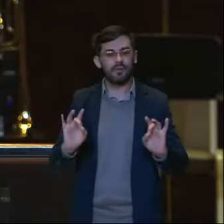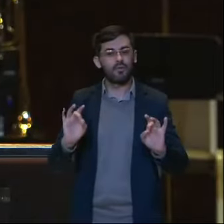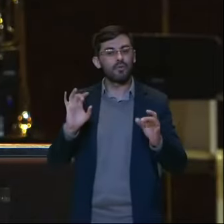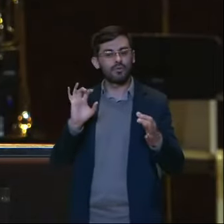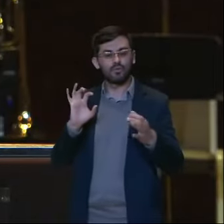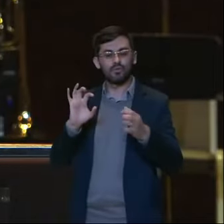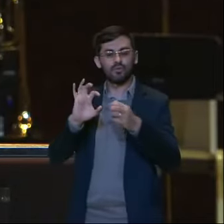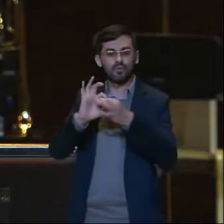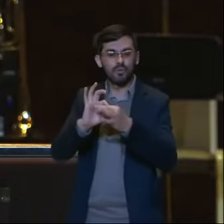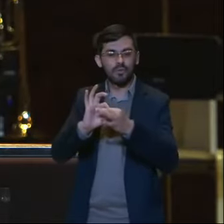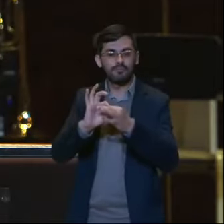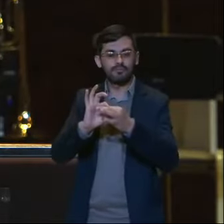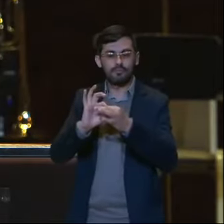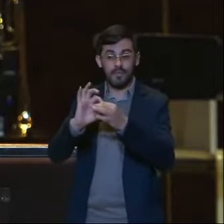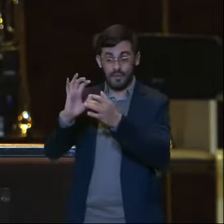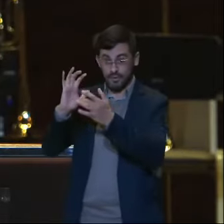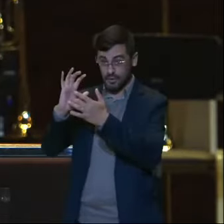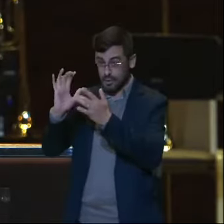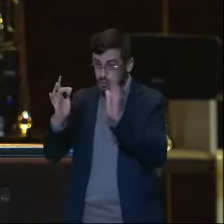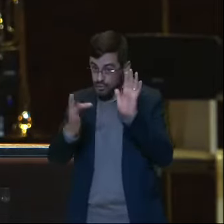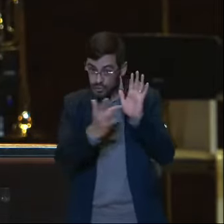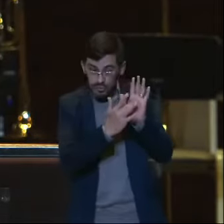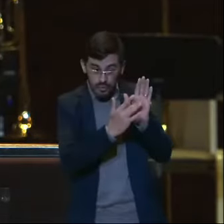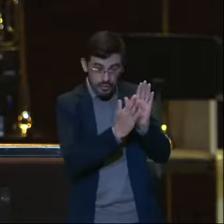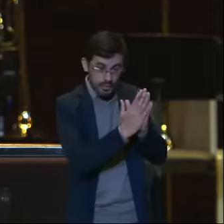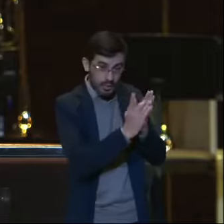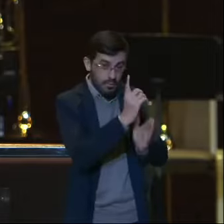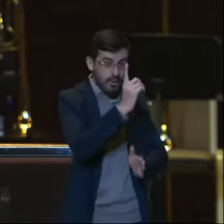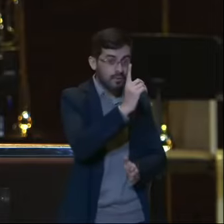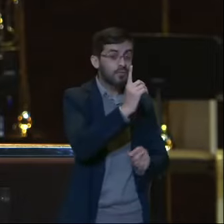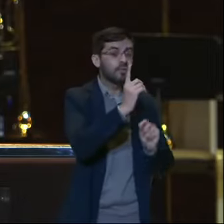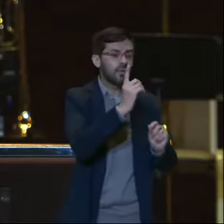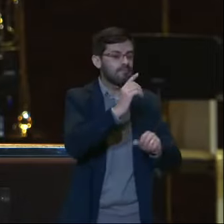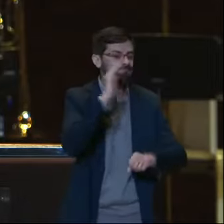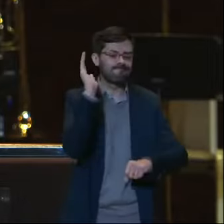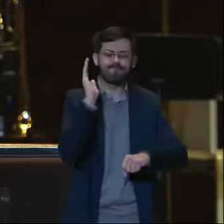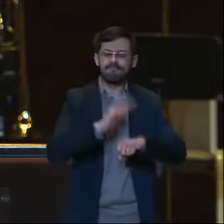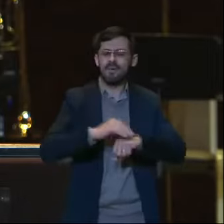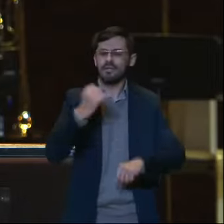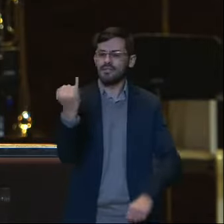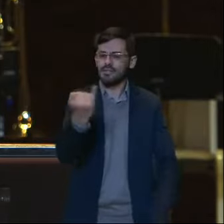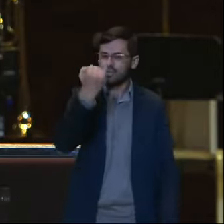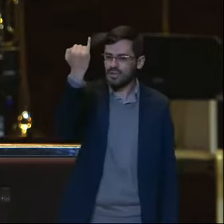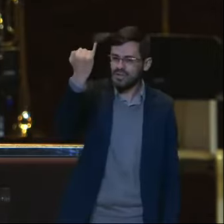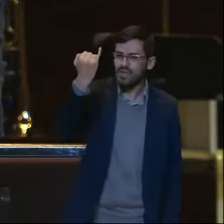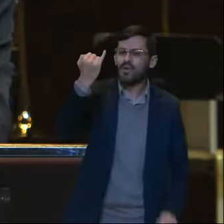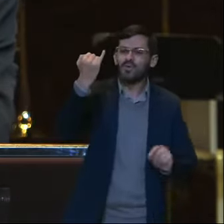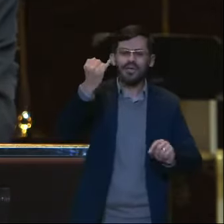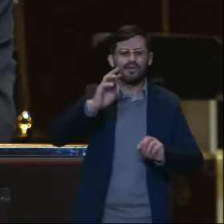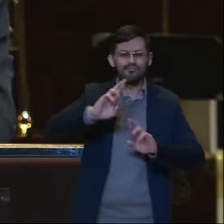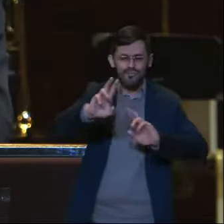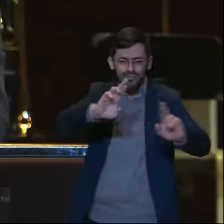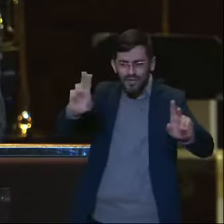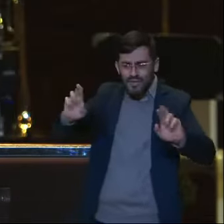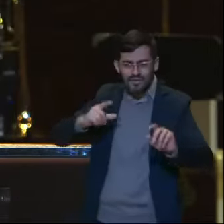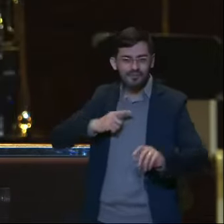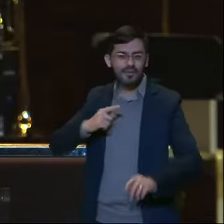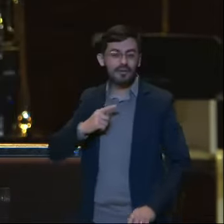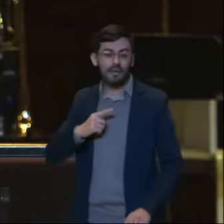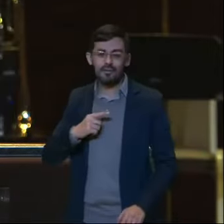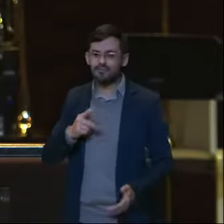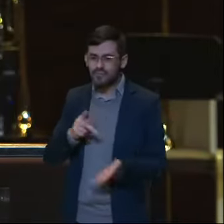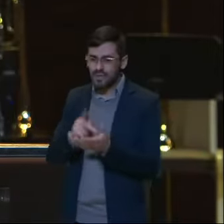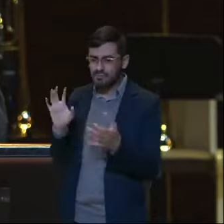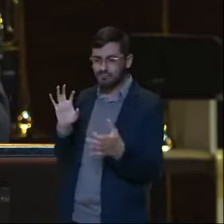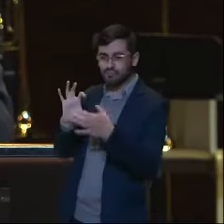une, Jesus e a sua palavra, é muito maior do que qualquer diferença que nós tenhamos. E é essa união